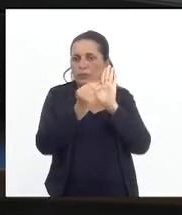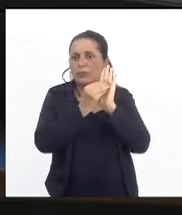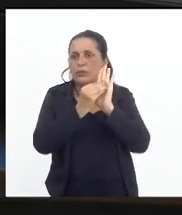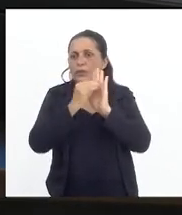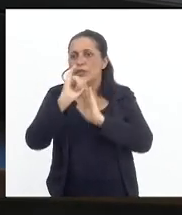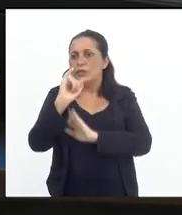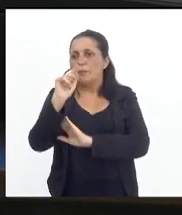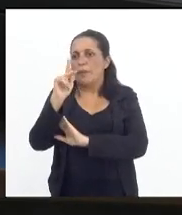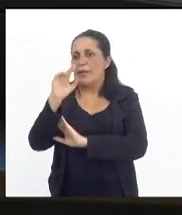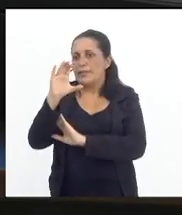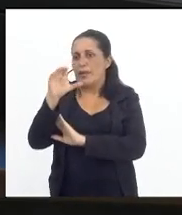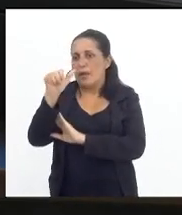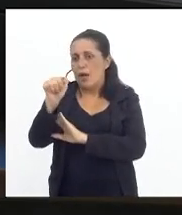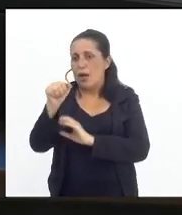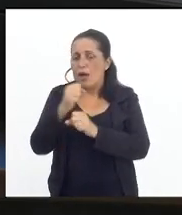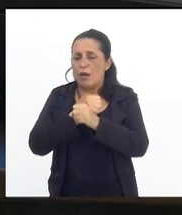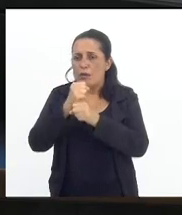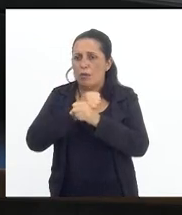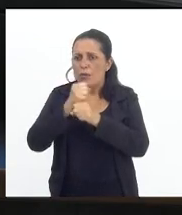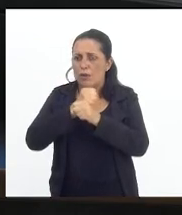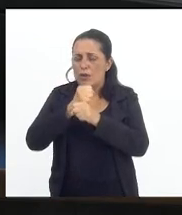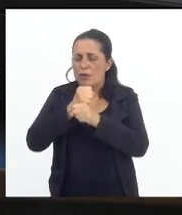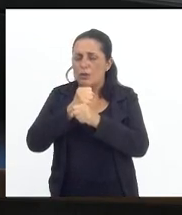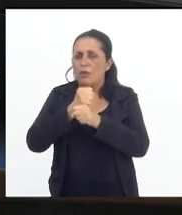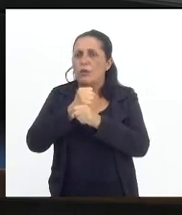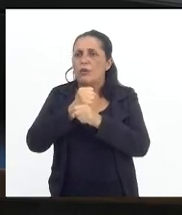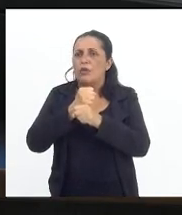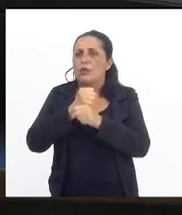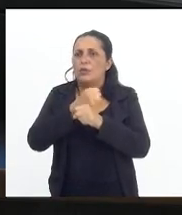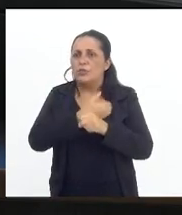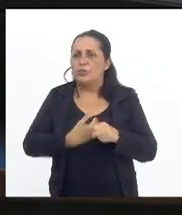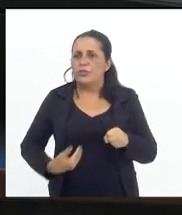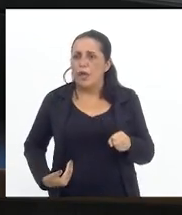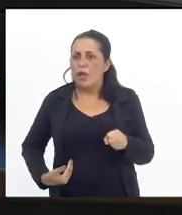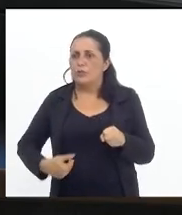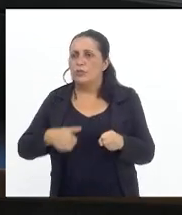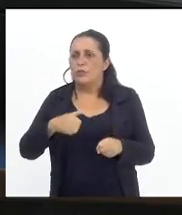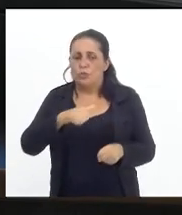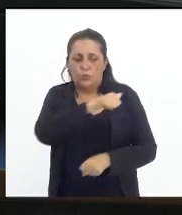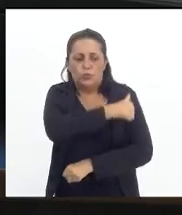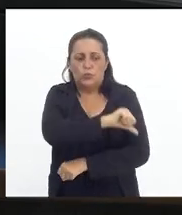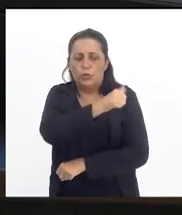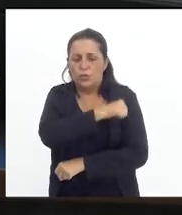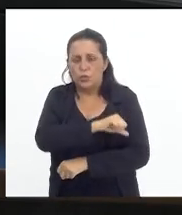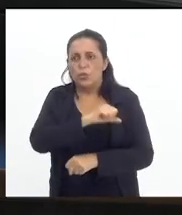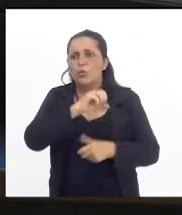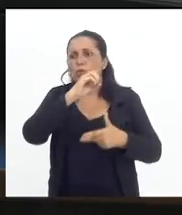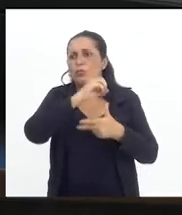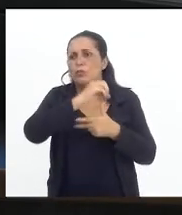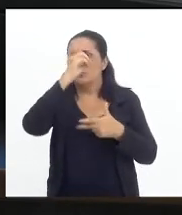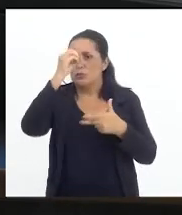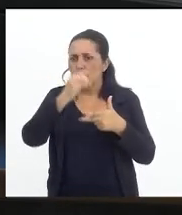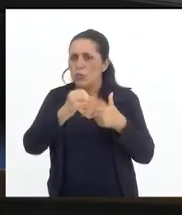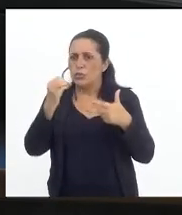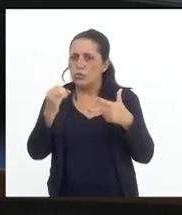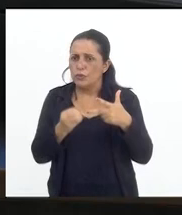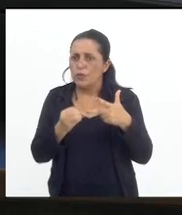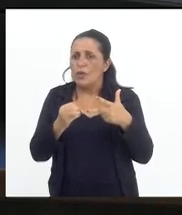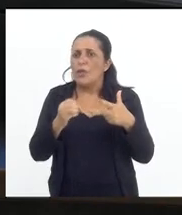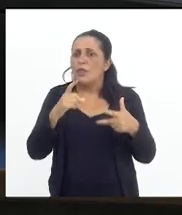IPCA todo ano o estado do Rio de Janeiro Poder Executivo tem como premissa